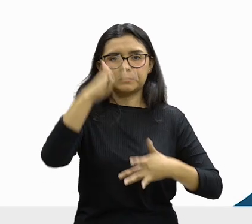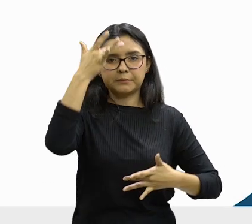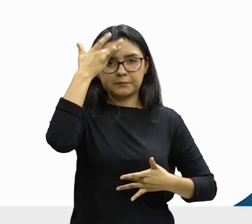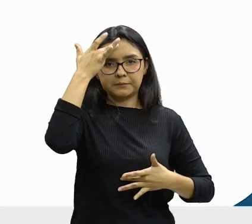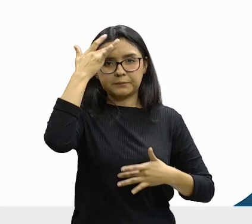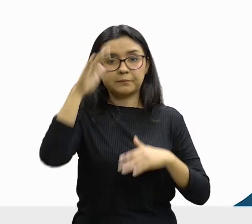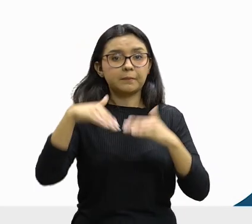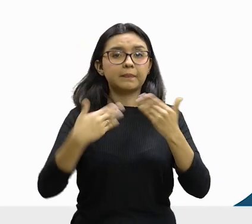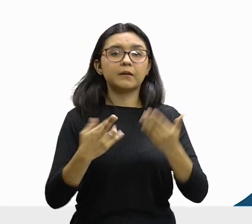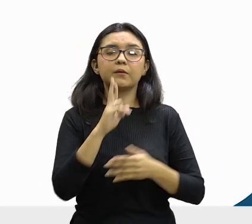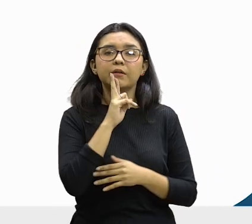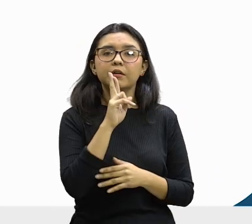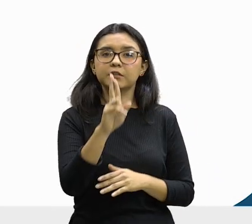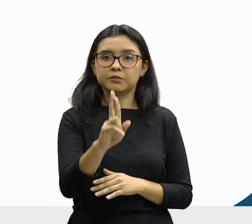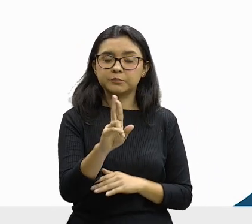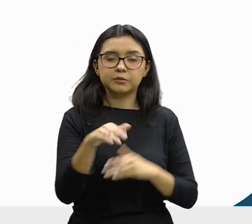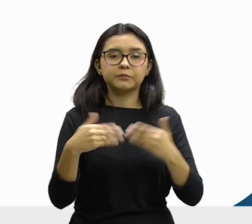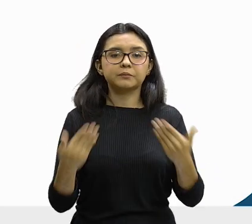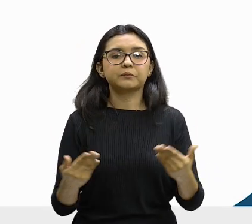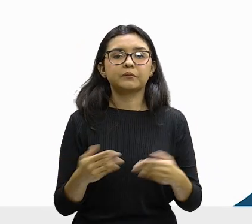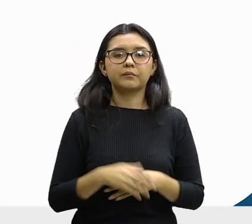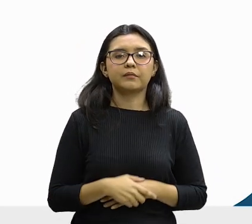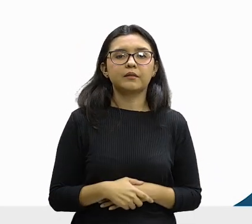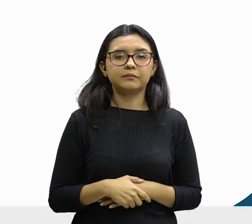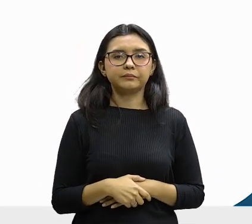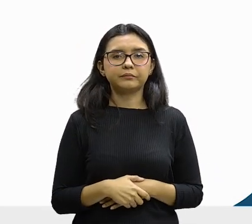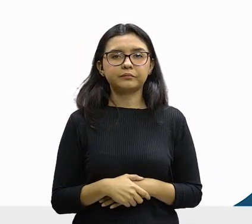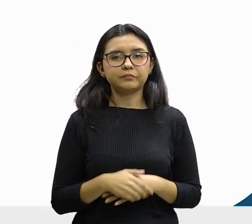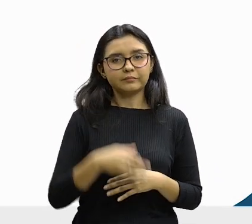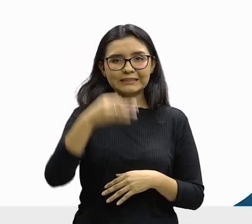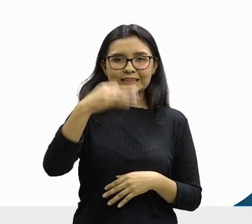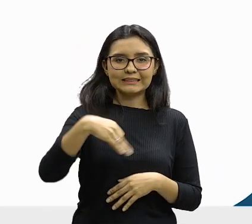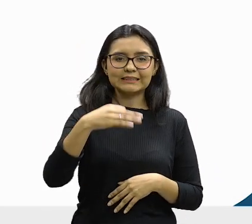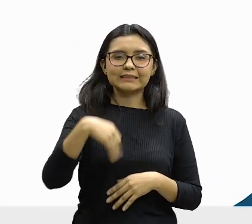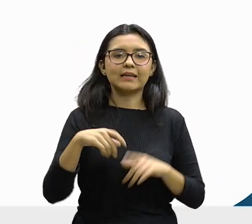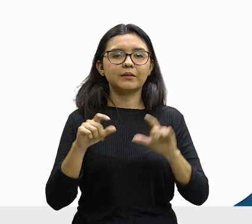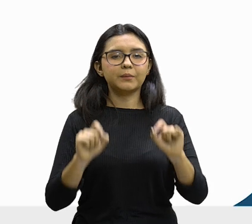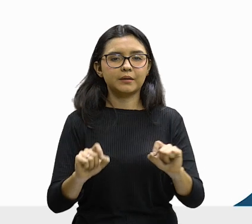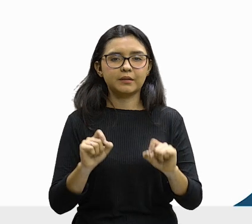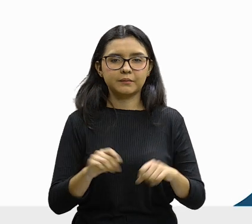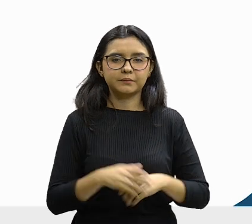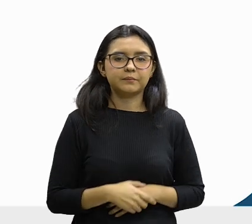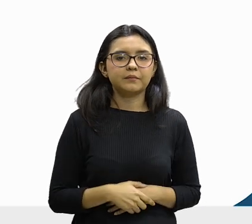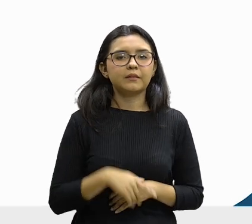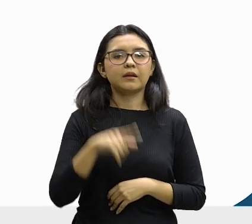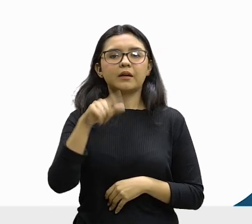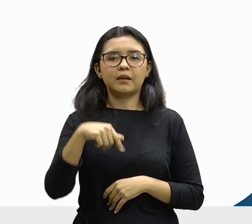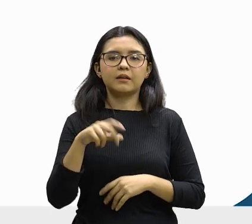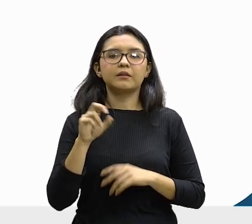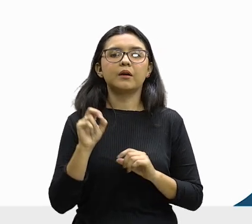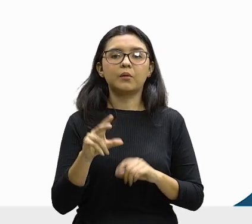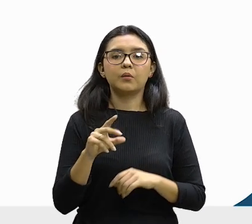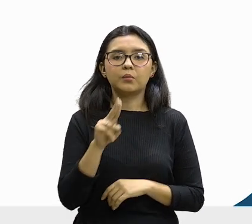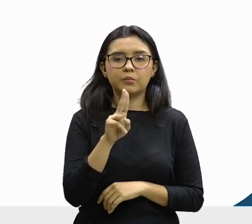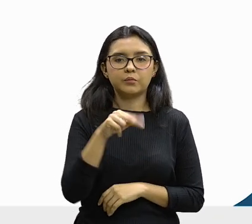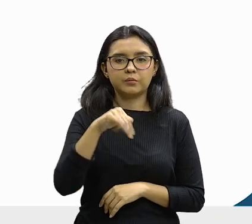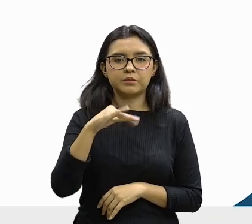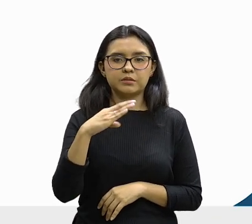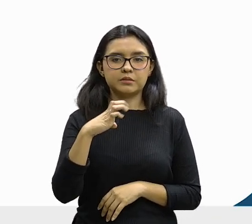nossa resposta, não poderia ser outra. Plasmodium, ele é um protozoário unicelular